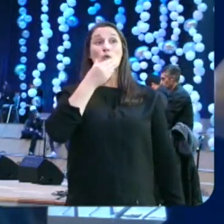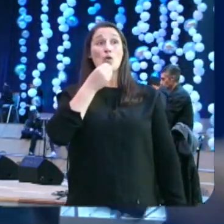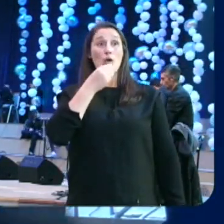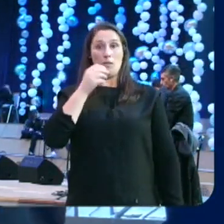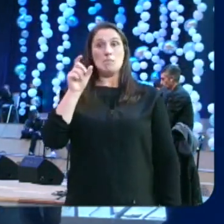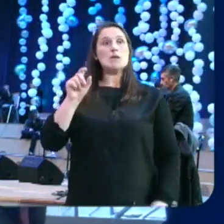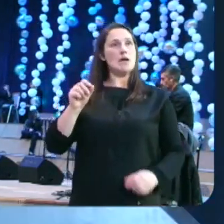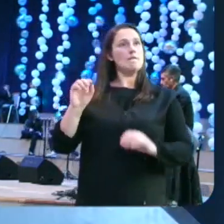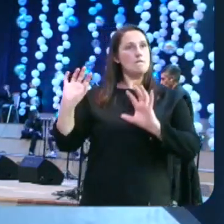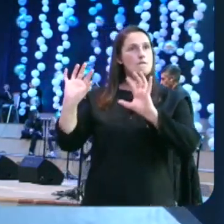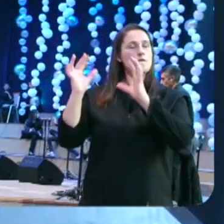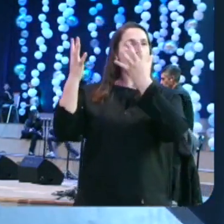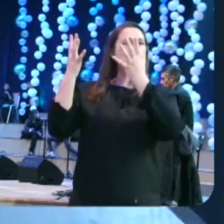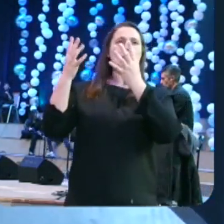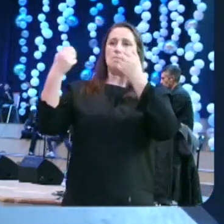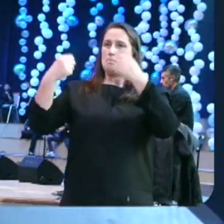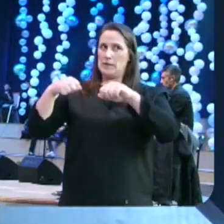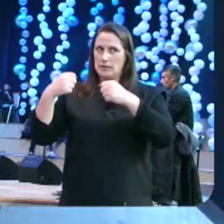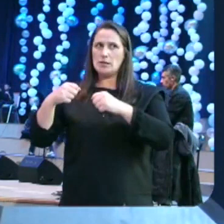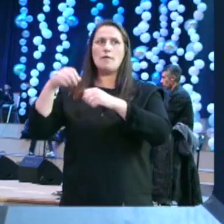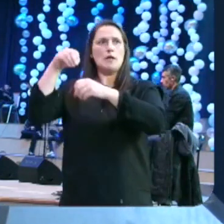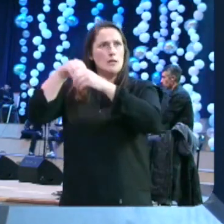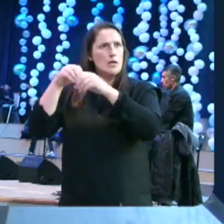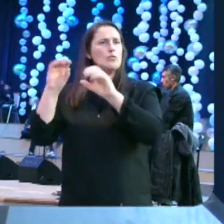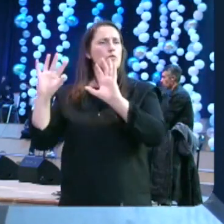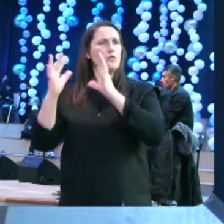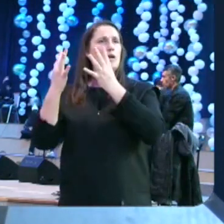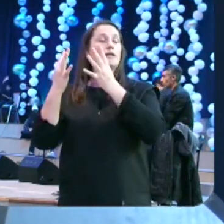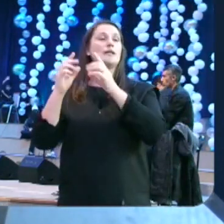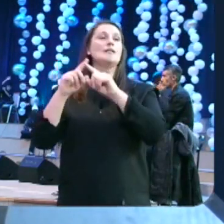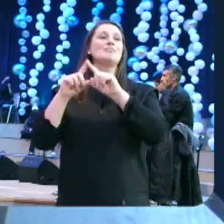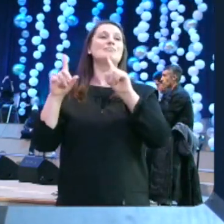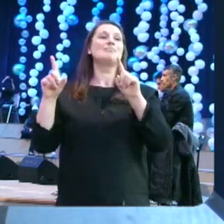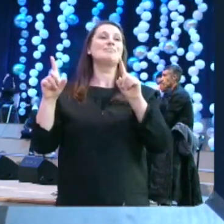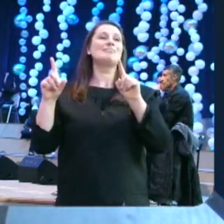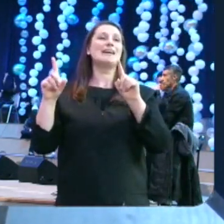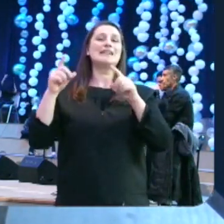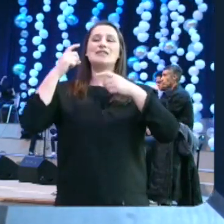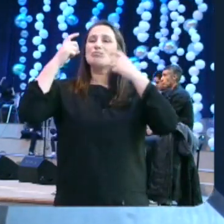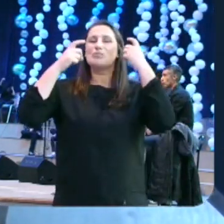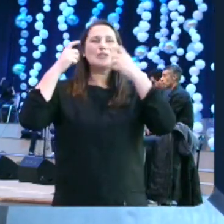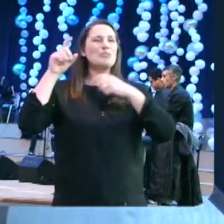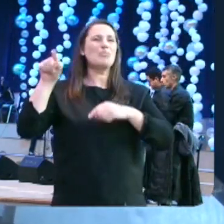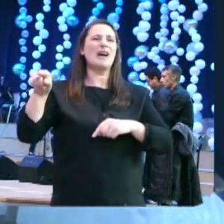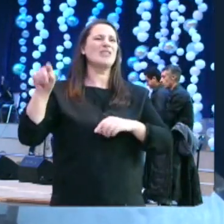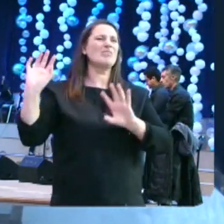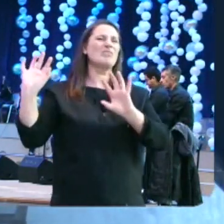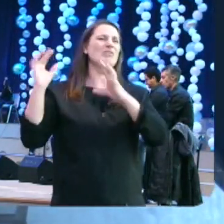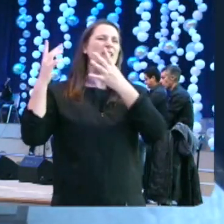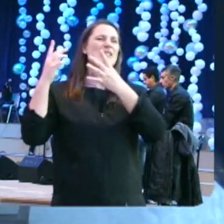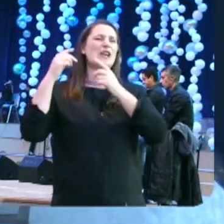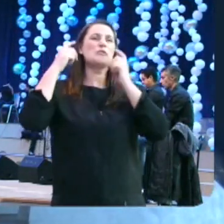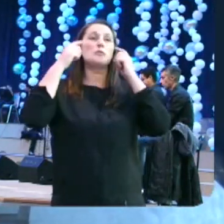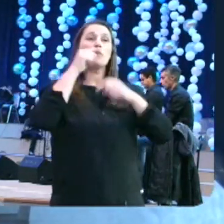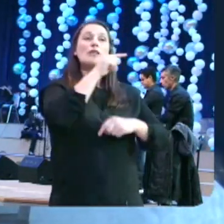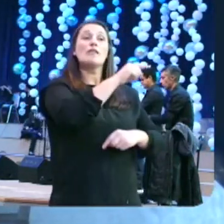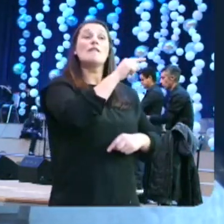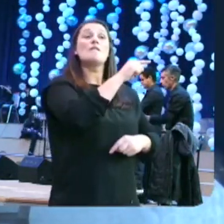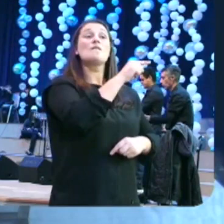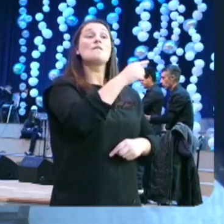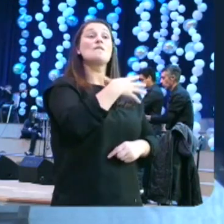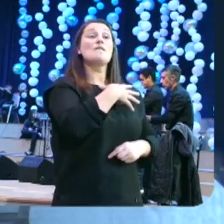que estar lá. Mas naquela hora, ele não estava preocupado com isso. Ele estava preocupado